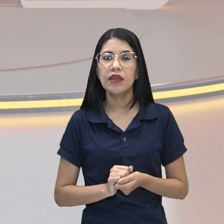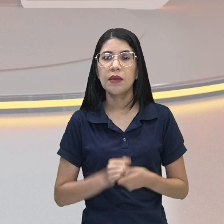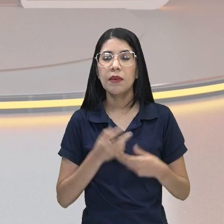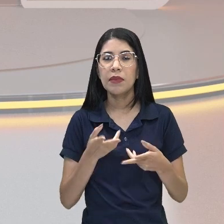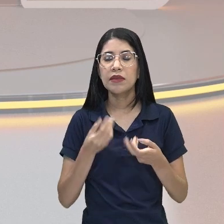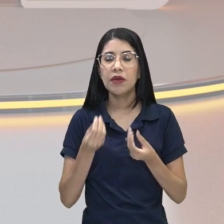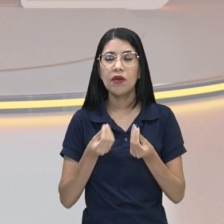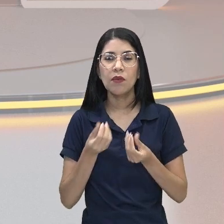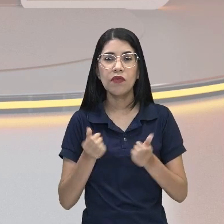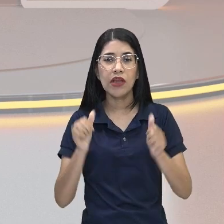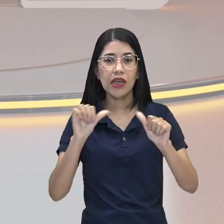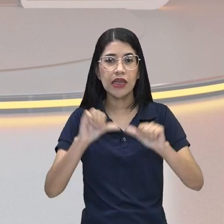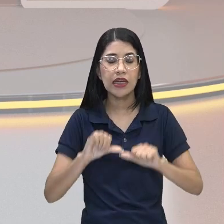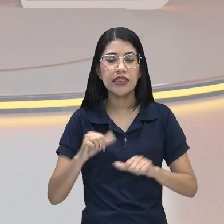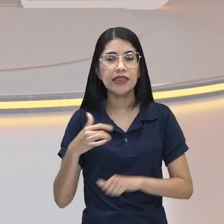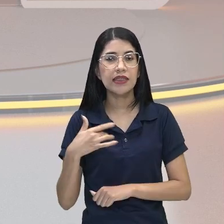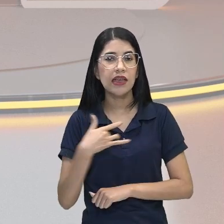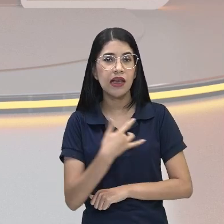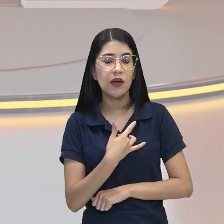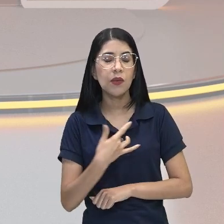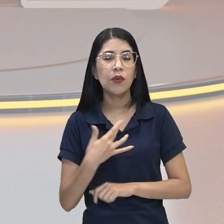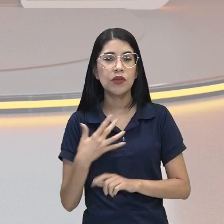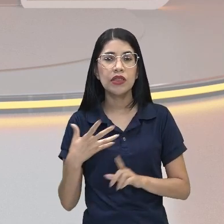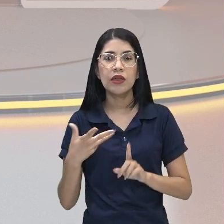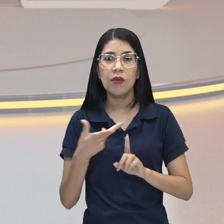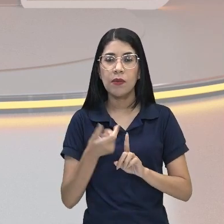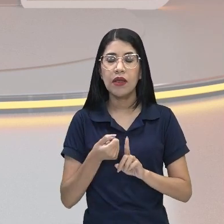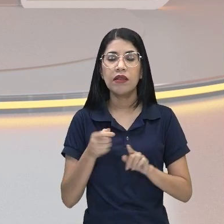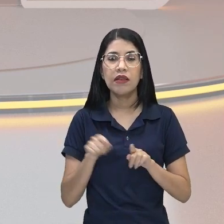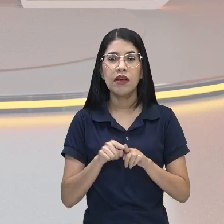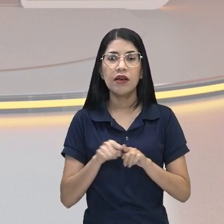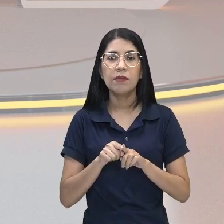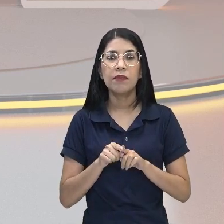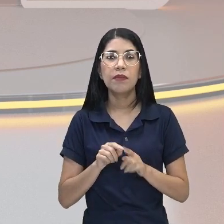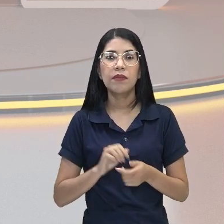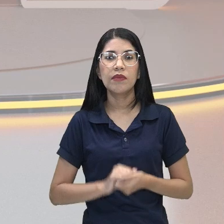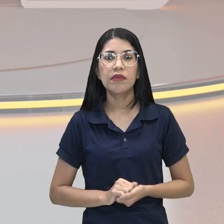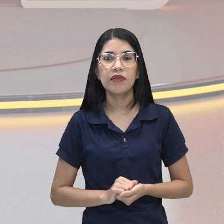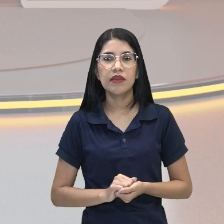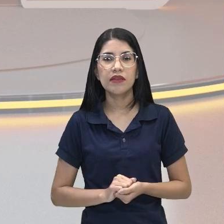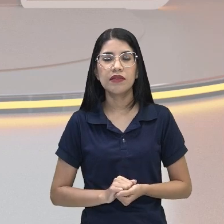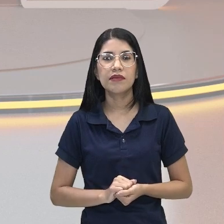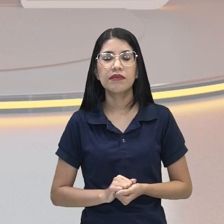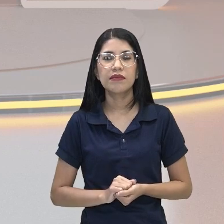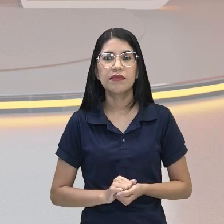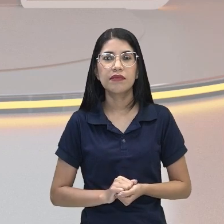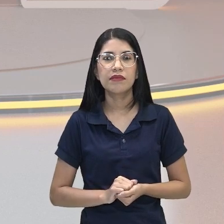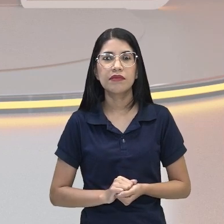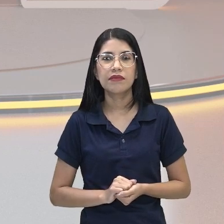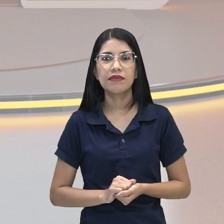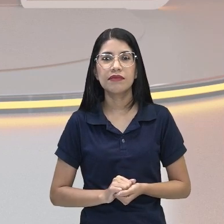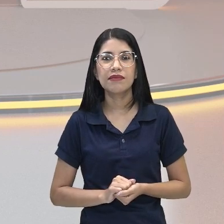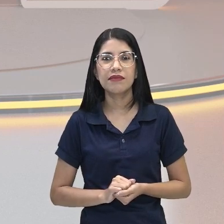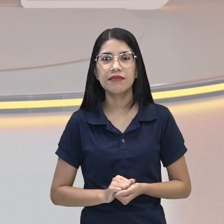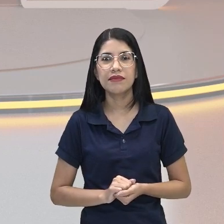estado de bem-estar social, né, e do keynesianismo, né,